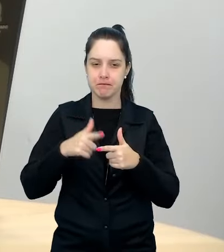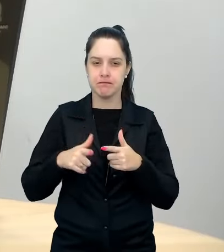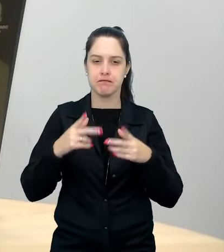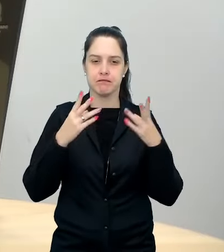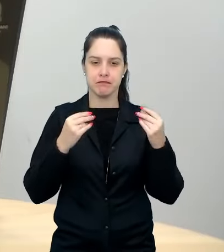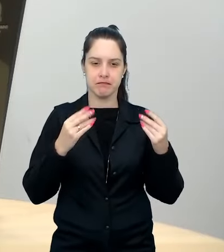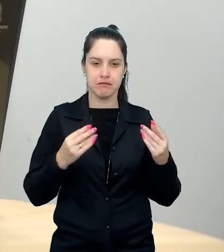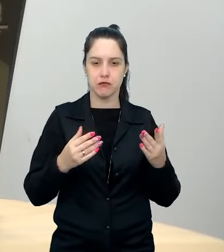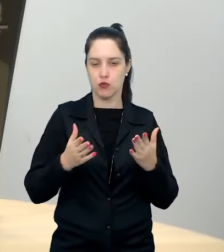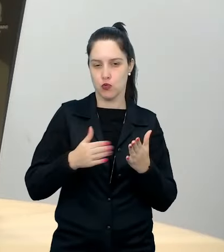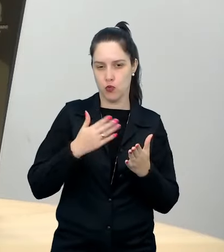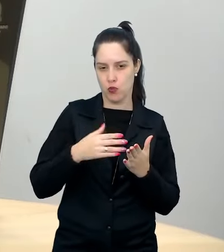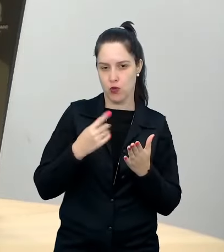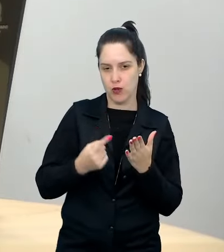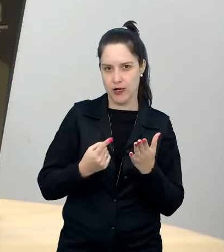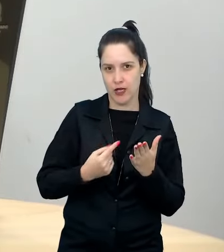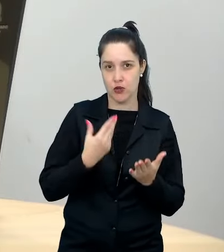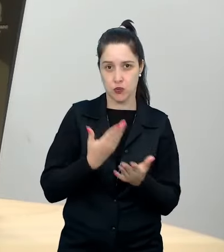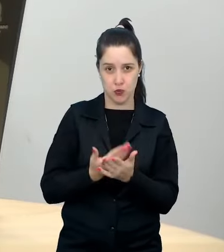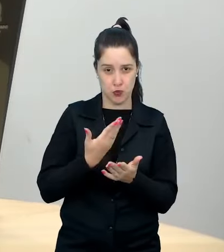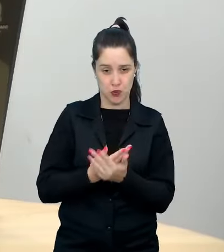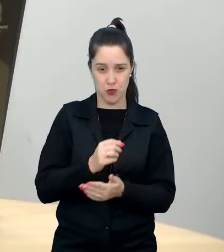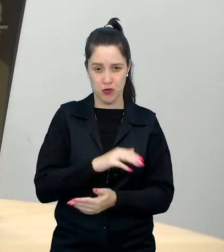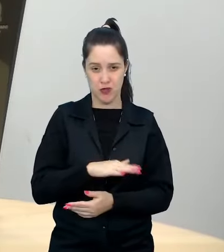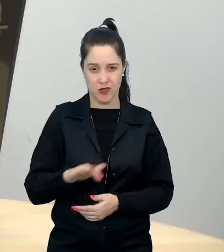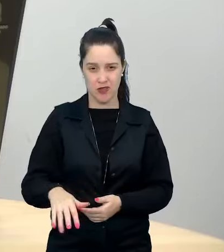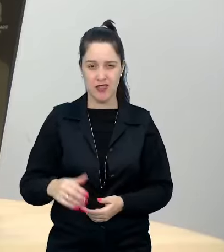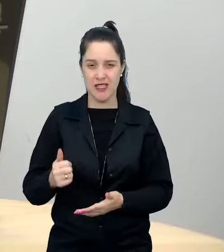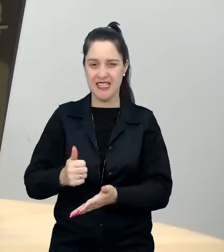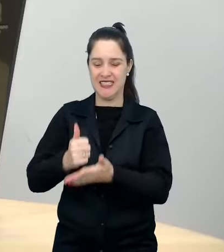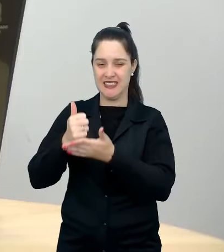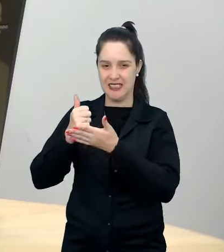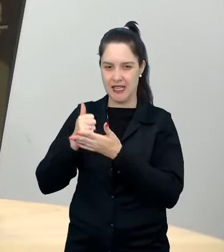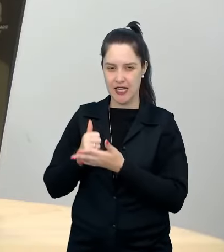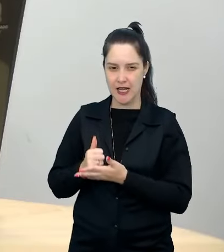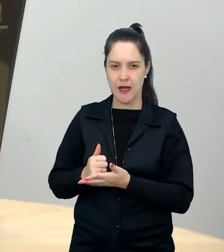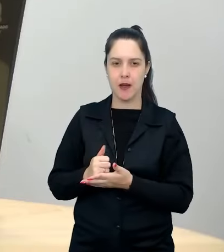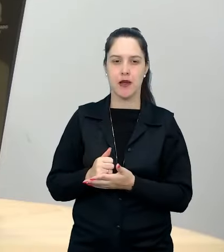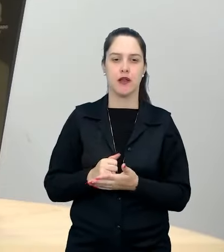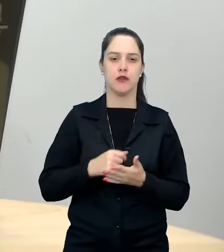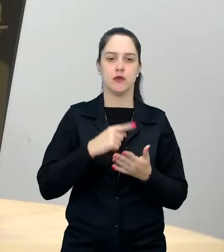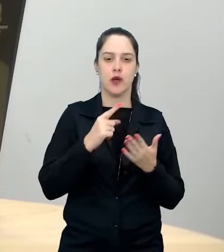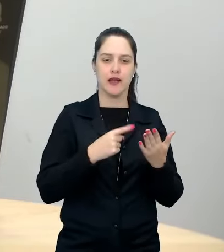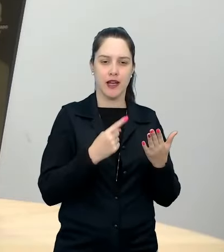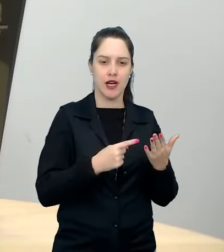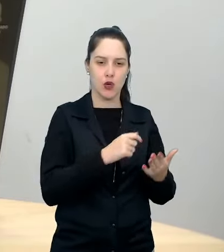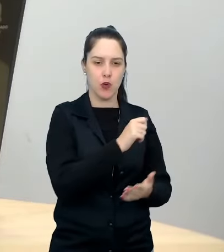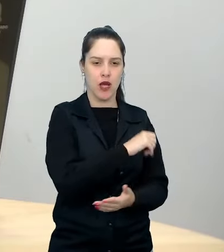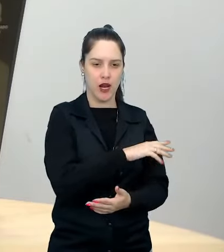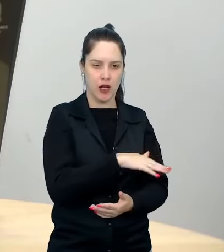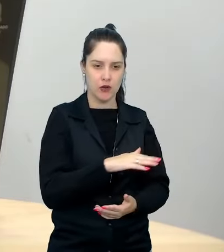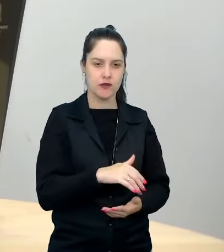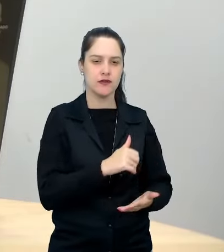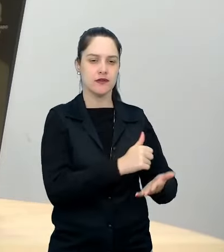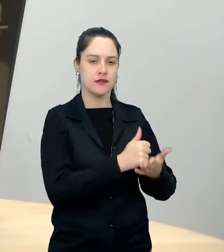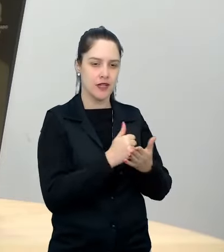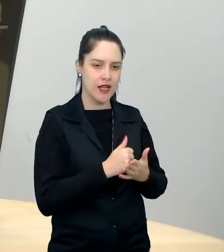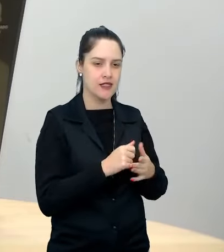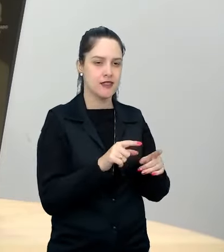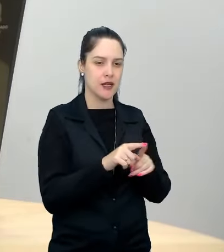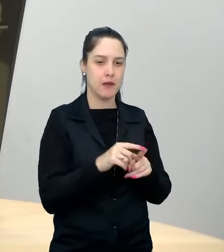do caderno do estudante, ele traz isso, muito do caderno do aluno, do currículo, traz também, os